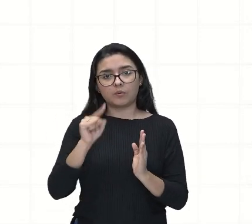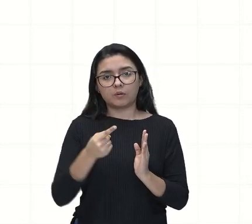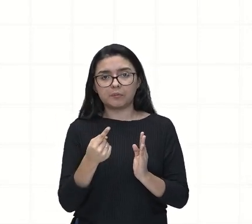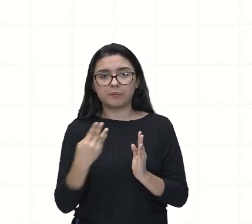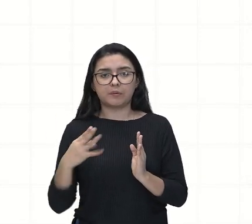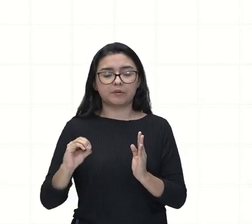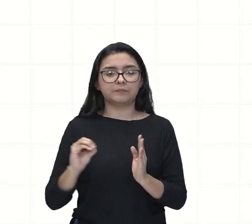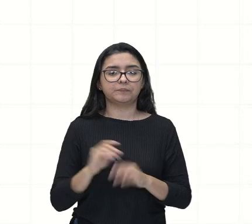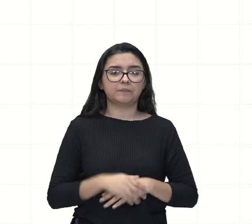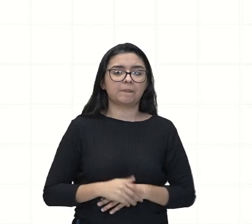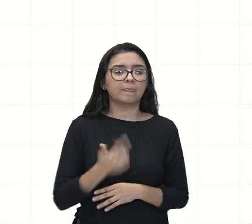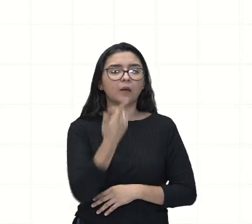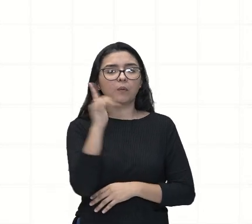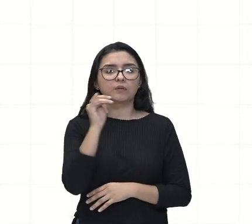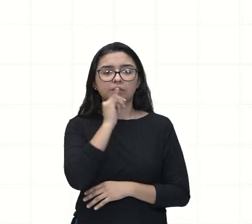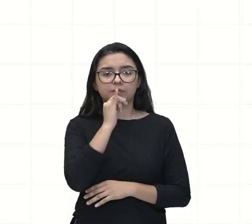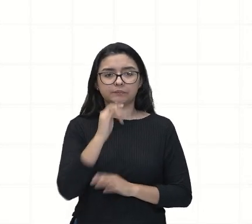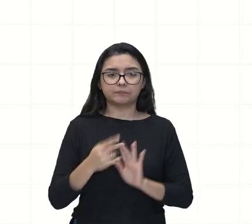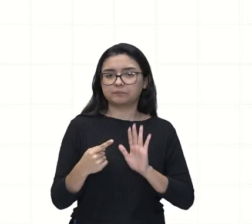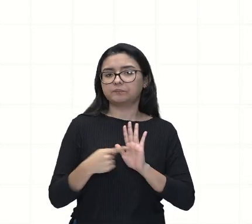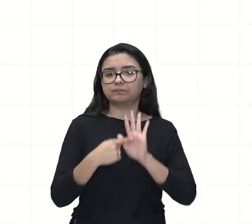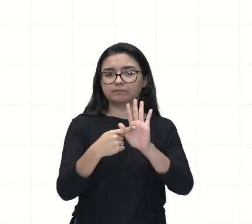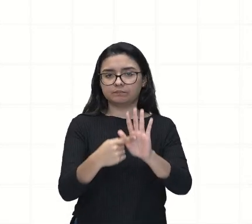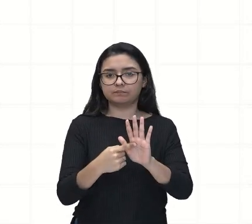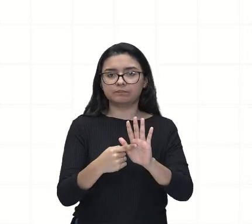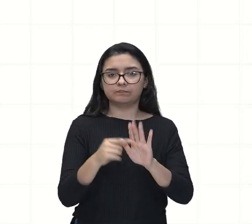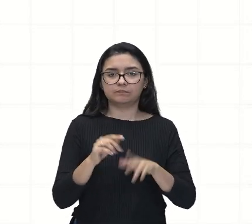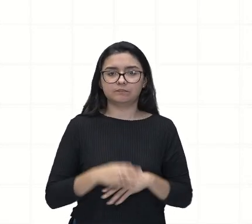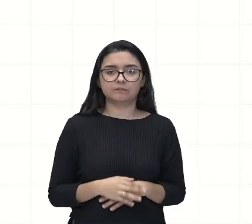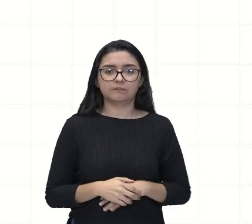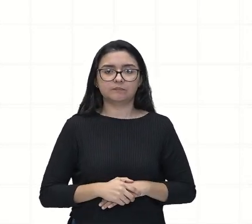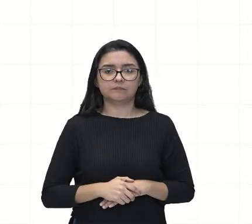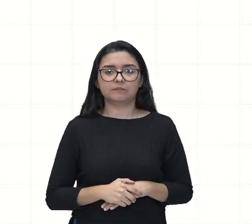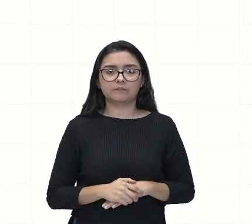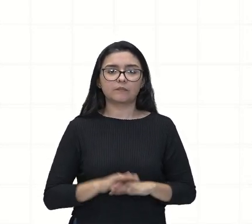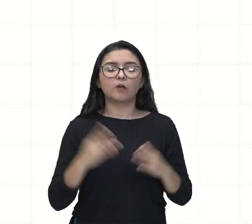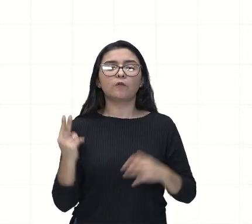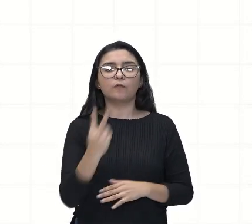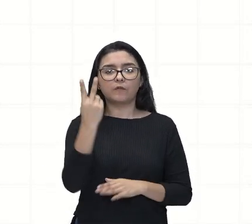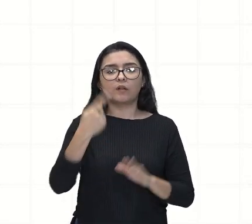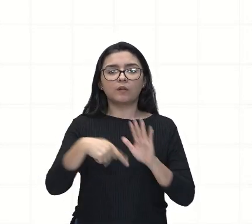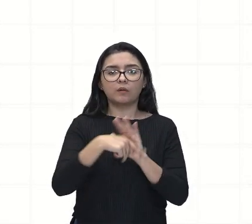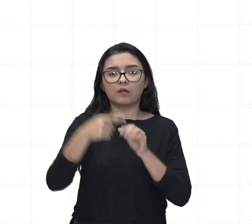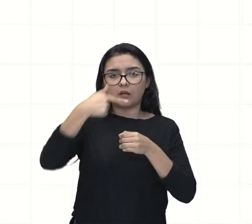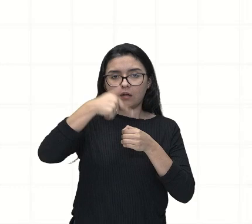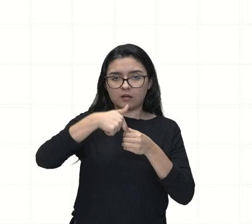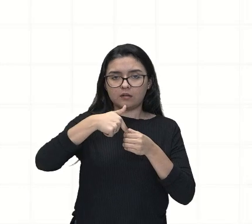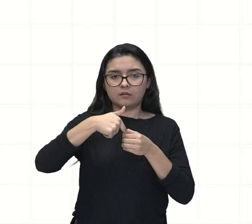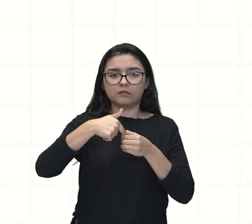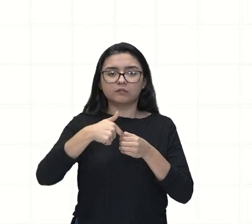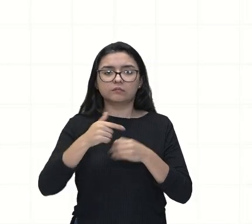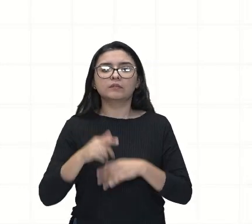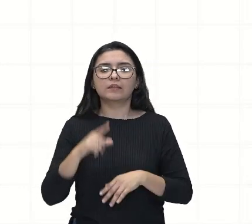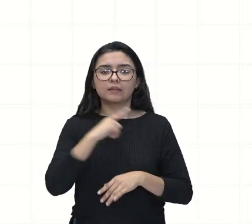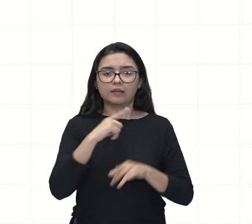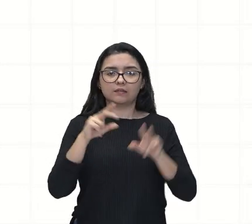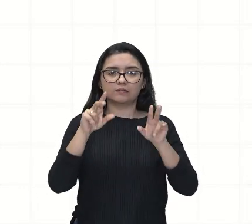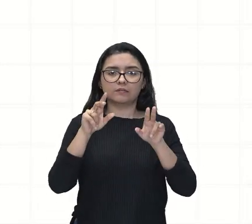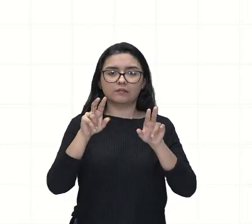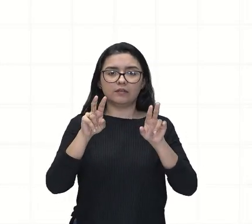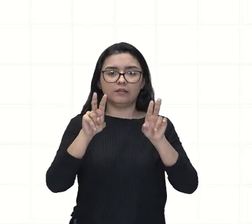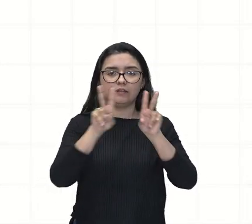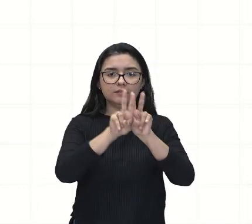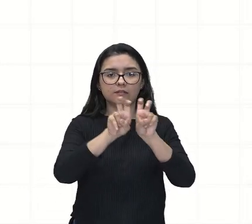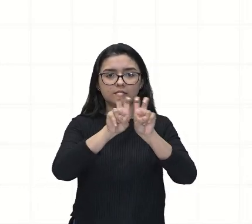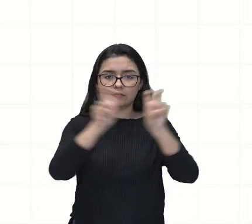Um outro exemplo. Aqui nós temos um exemplo do preço da gasolina. Novamente, ó, o título. E olha que esse